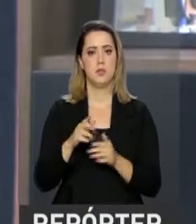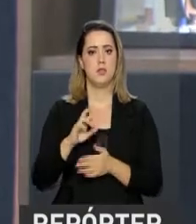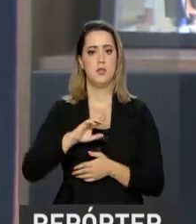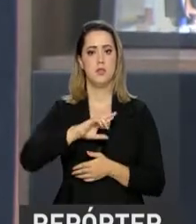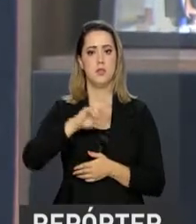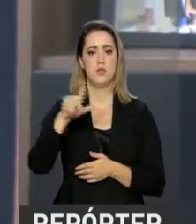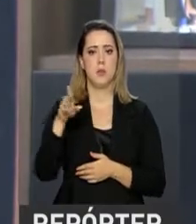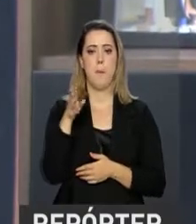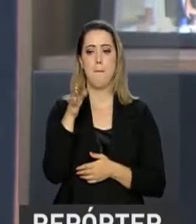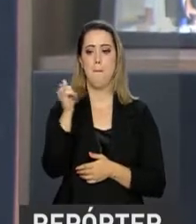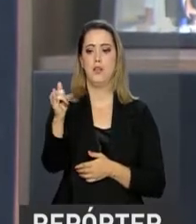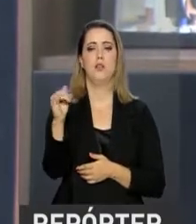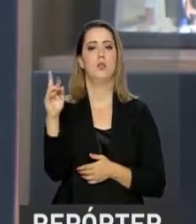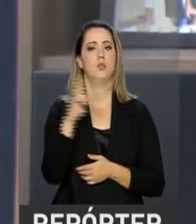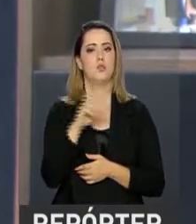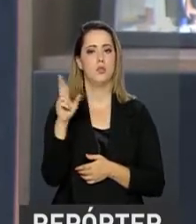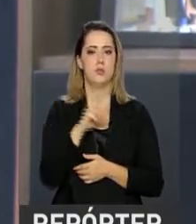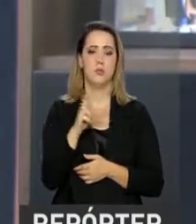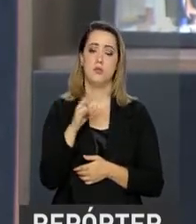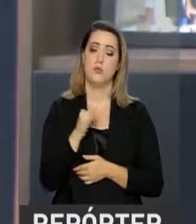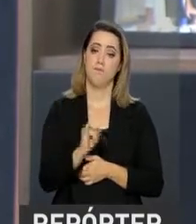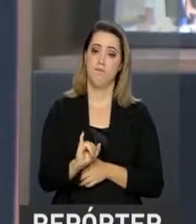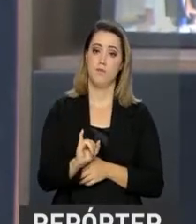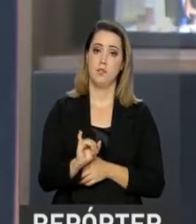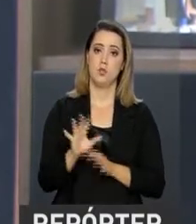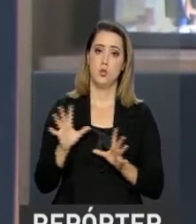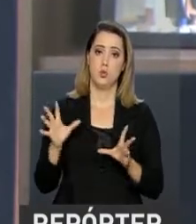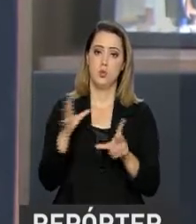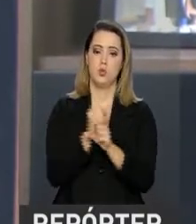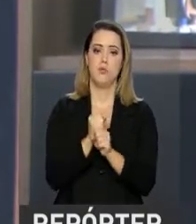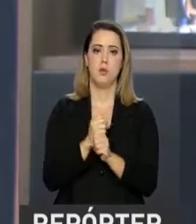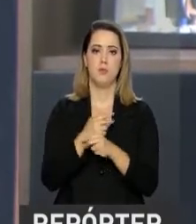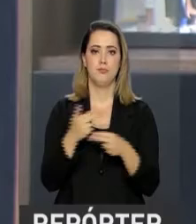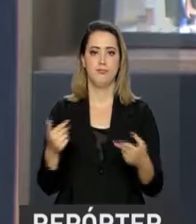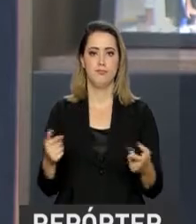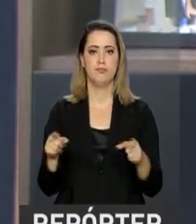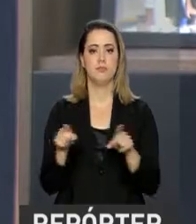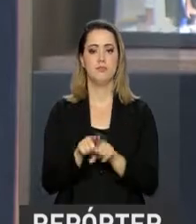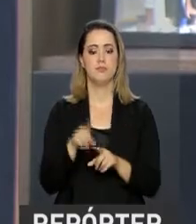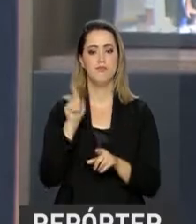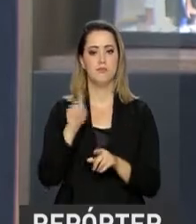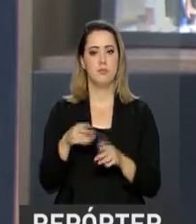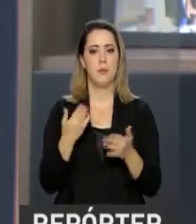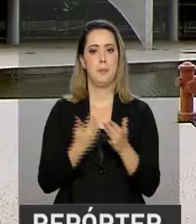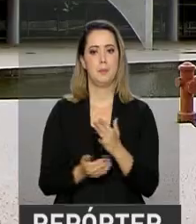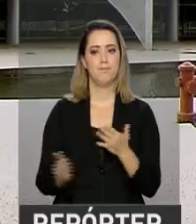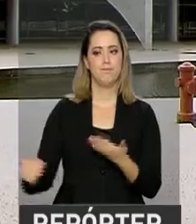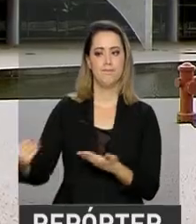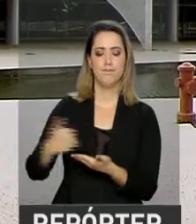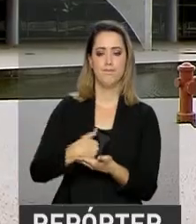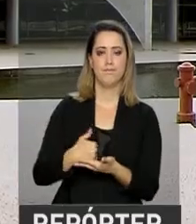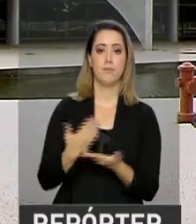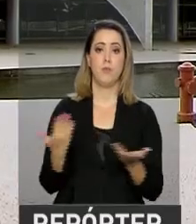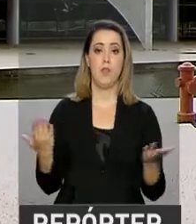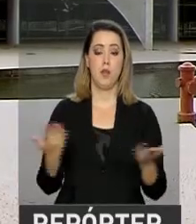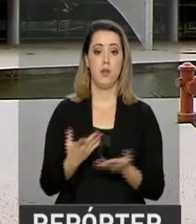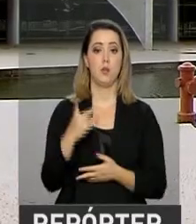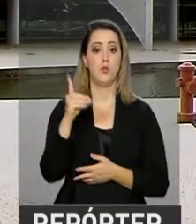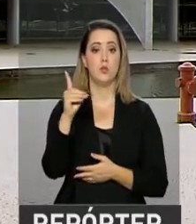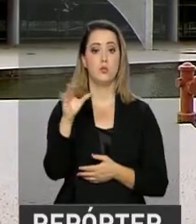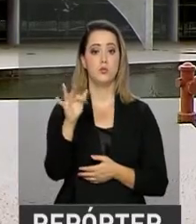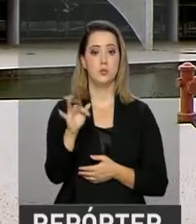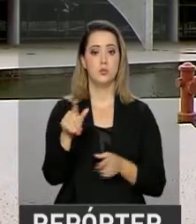1 bilhões de reais somamos tudo em perda de arrecadação e agora o distrito federal